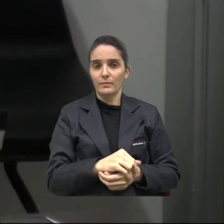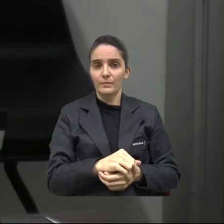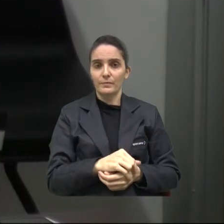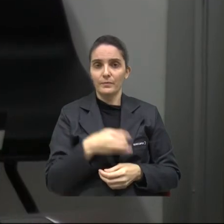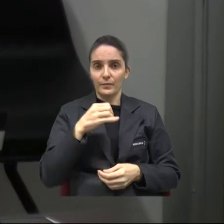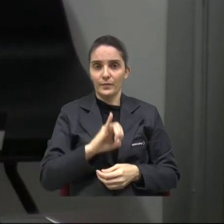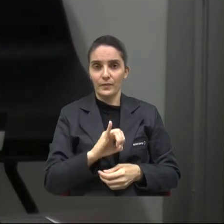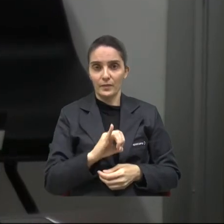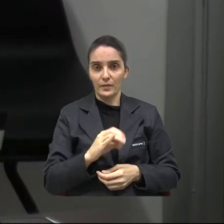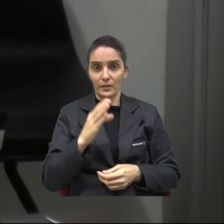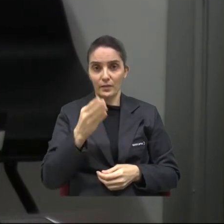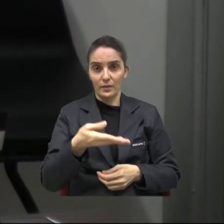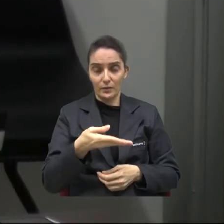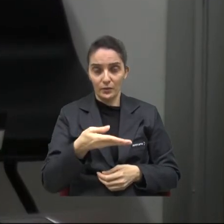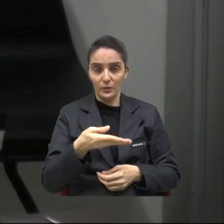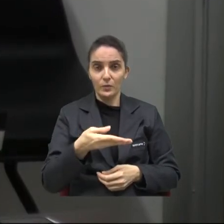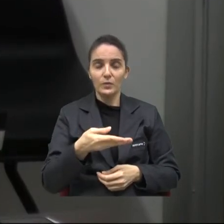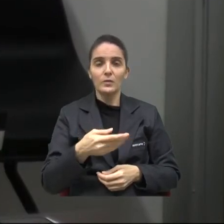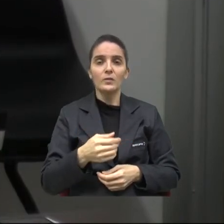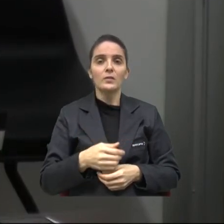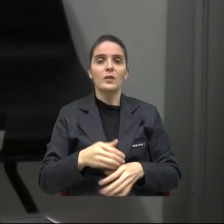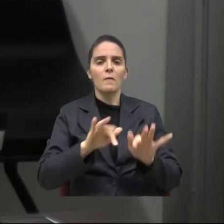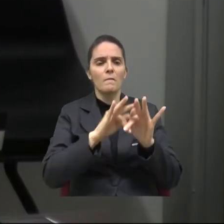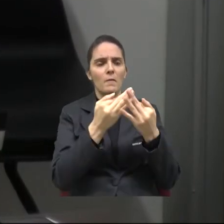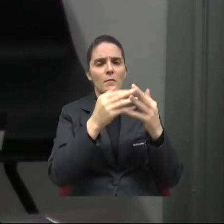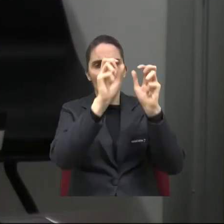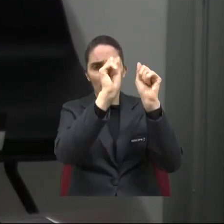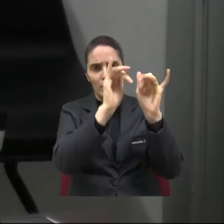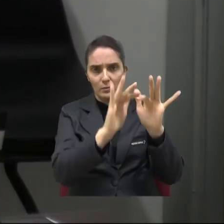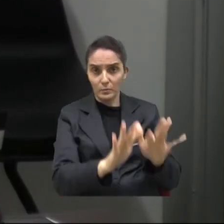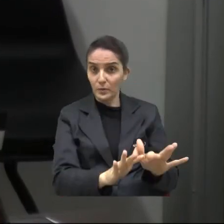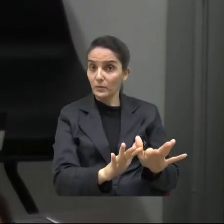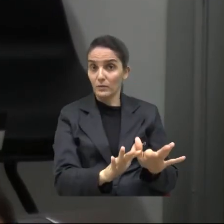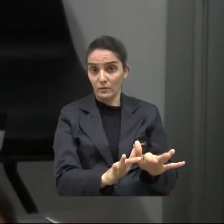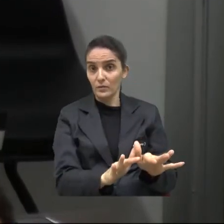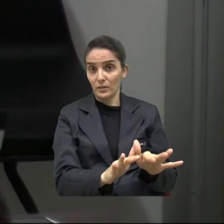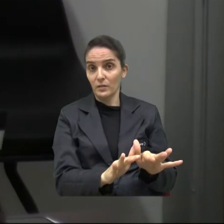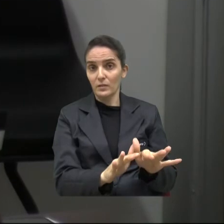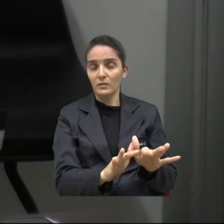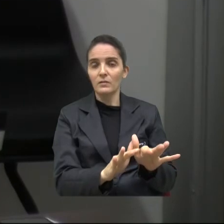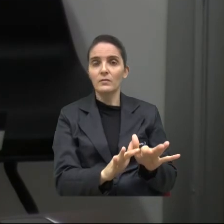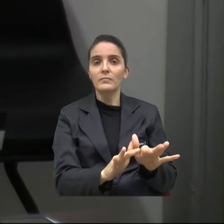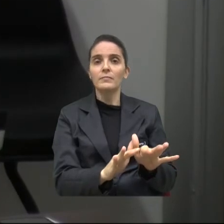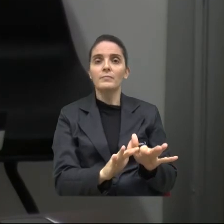tenho uma esposa abençoada, filhos abençoados, se hoje eu